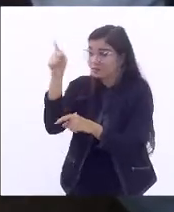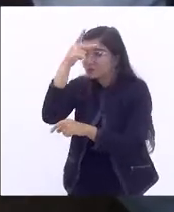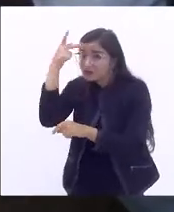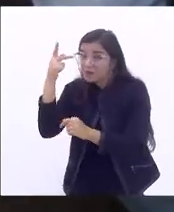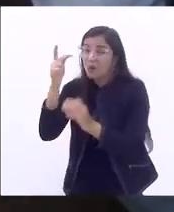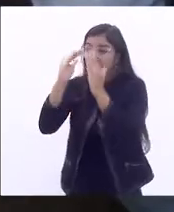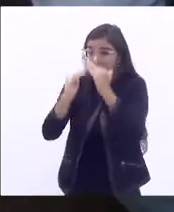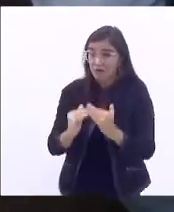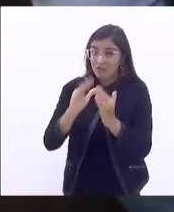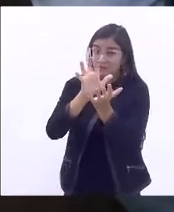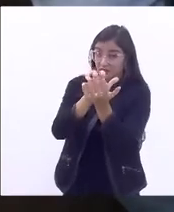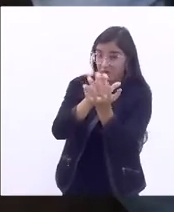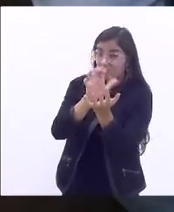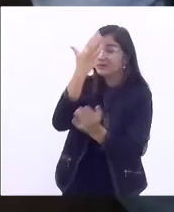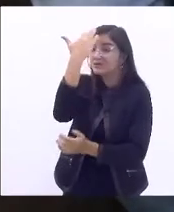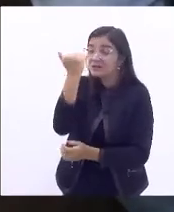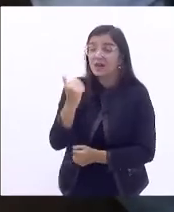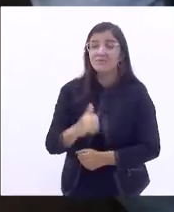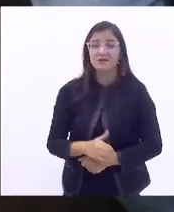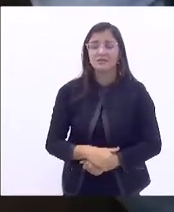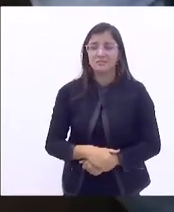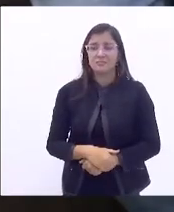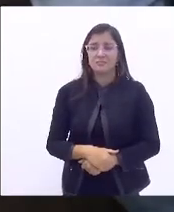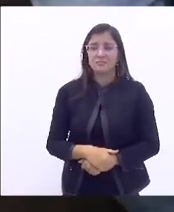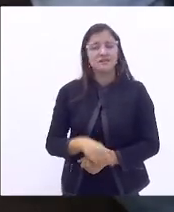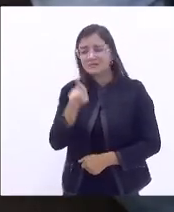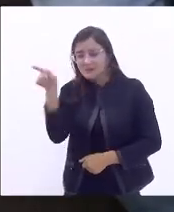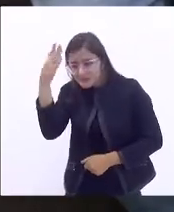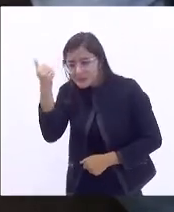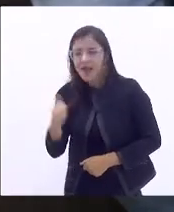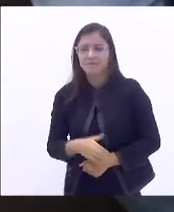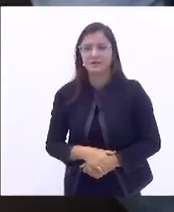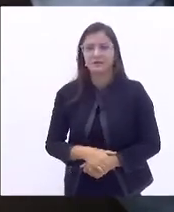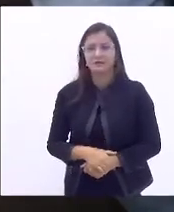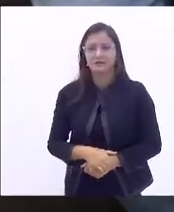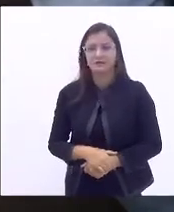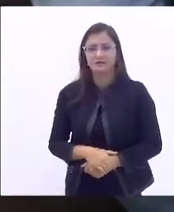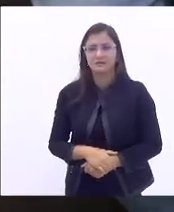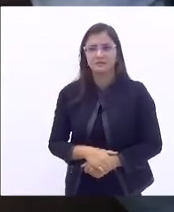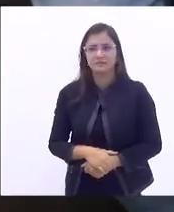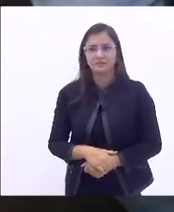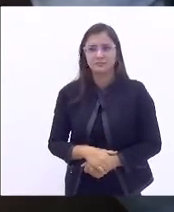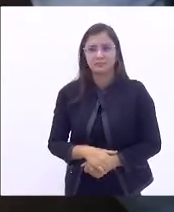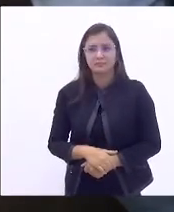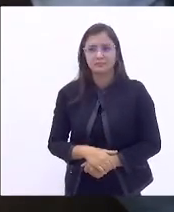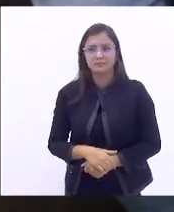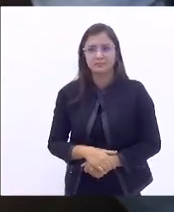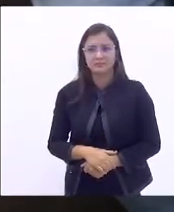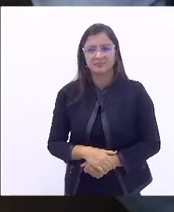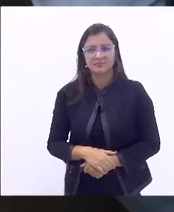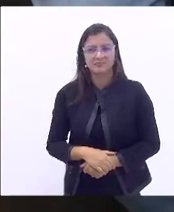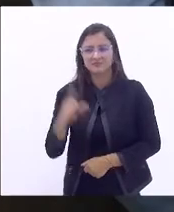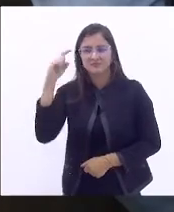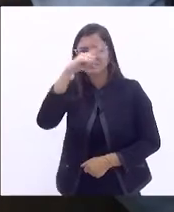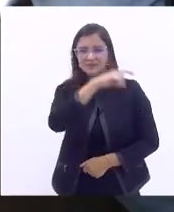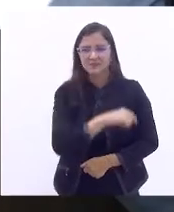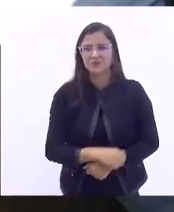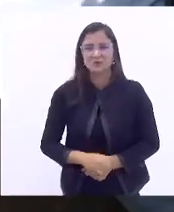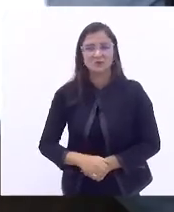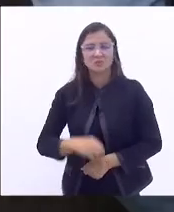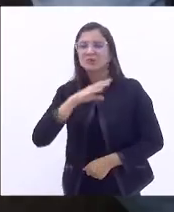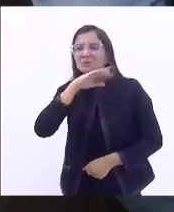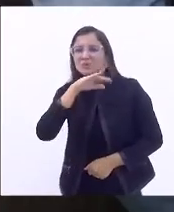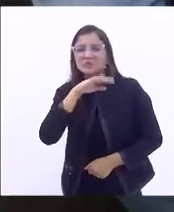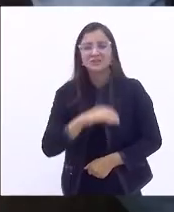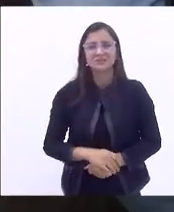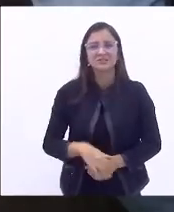Cruz sabe o que acontece. Aquela chuva de prata que desce e pega toda a região